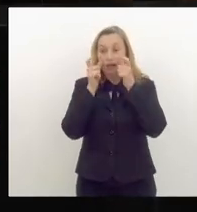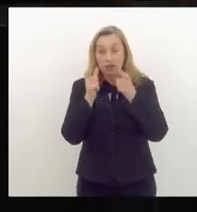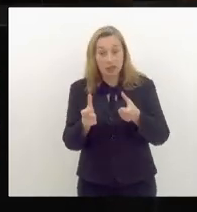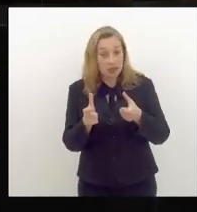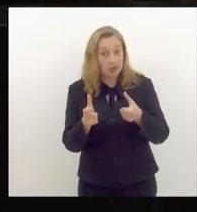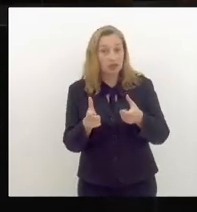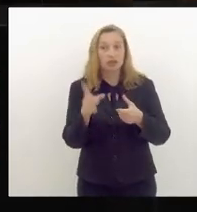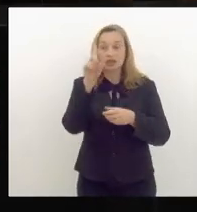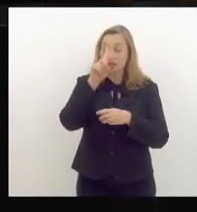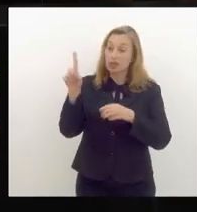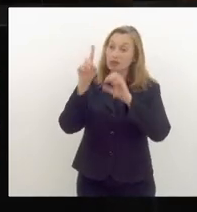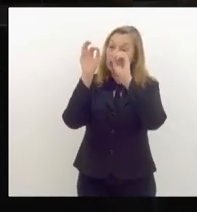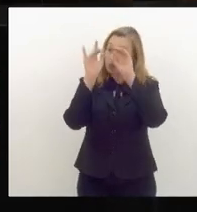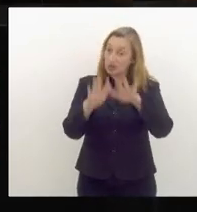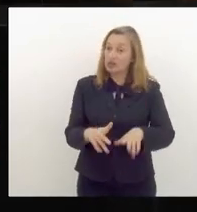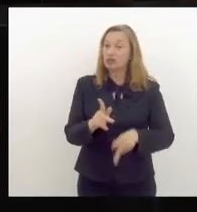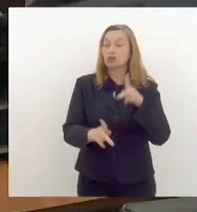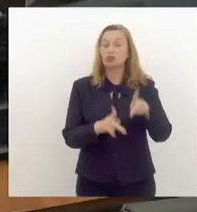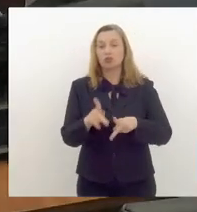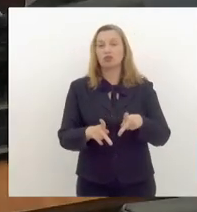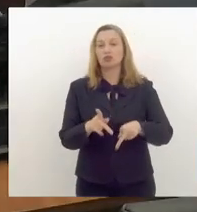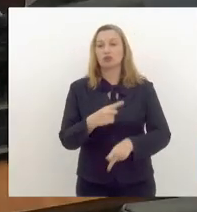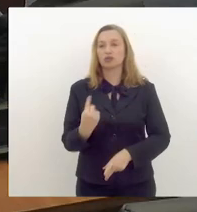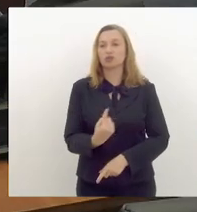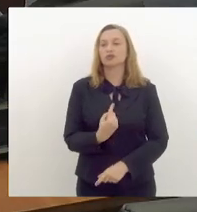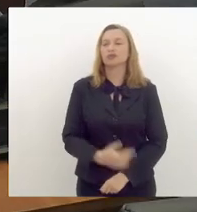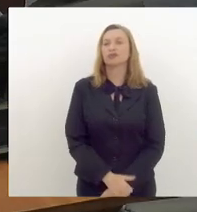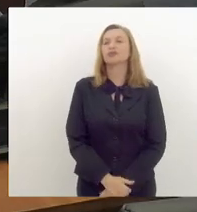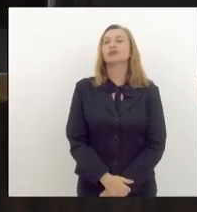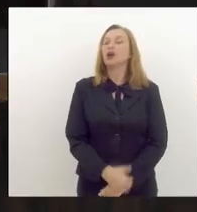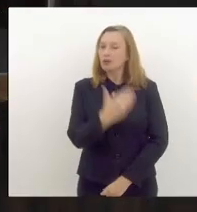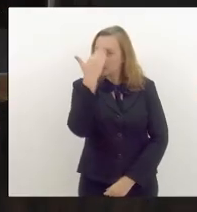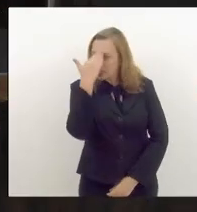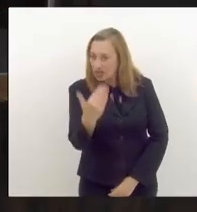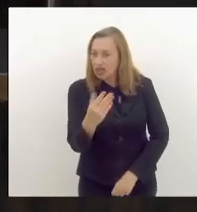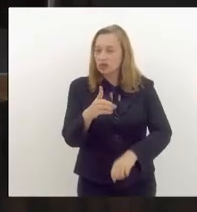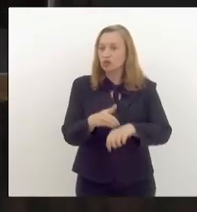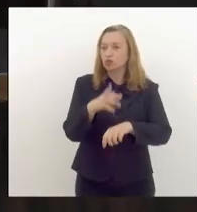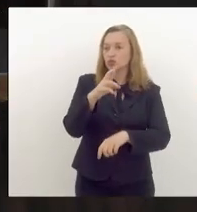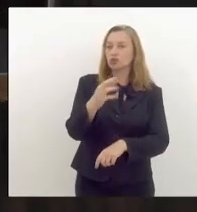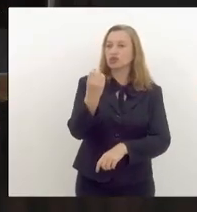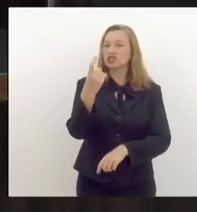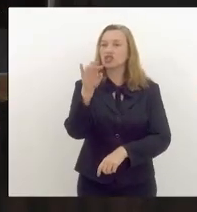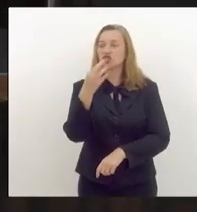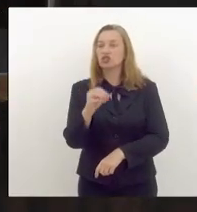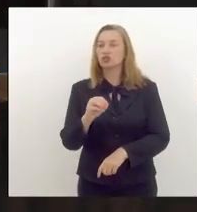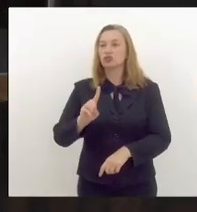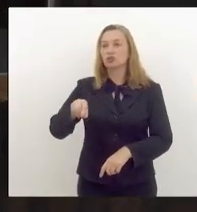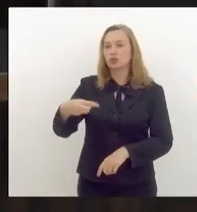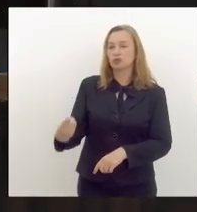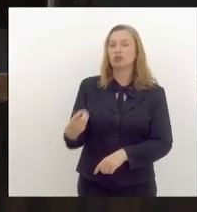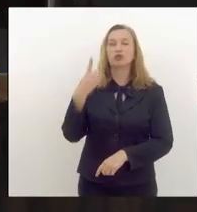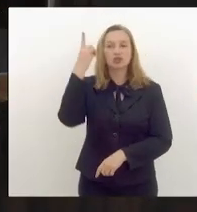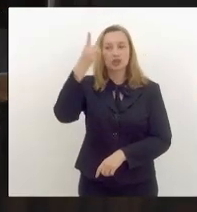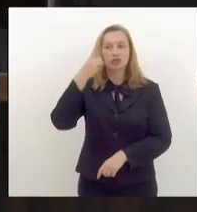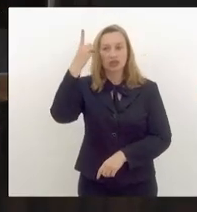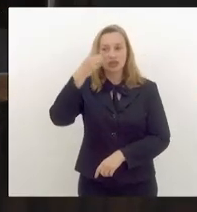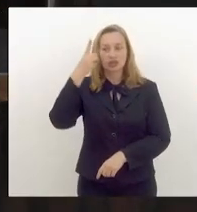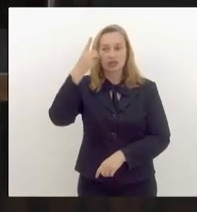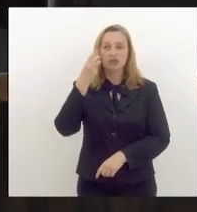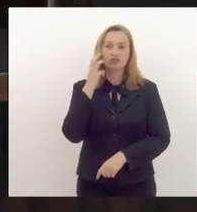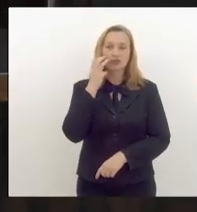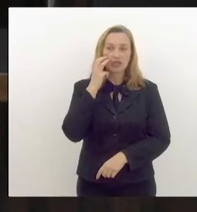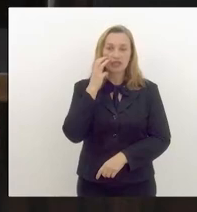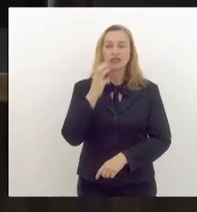que Deus abençoe nosso povo Fluminense e obrigado Dr Serginho próximo orador inscrito é o Nobre Deputado